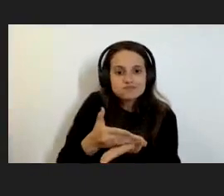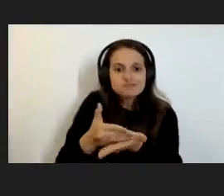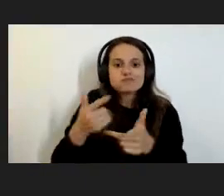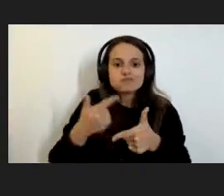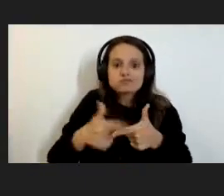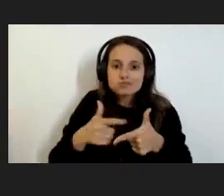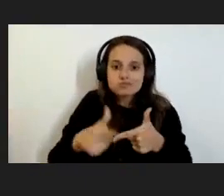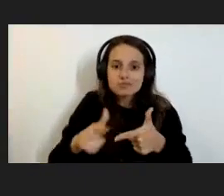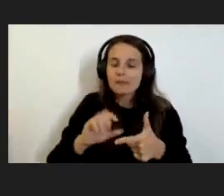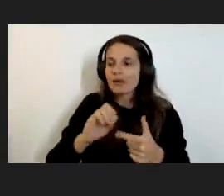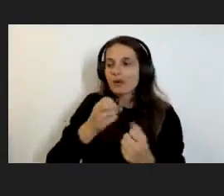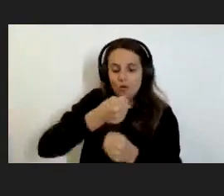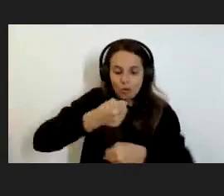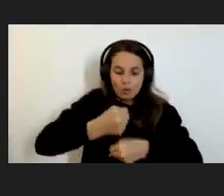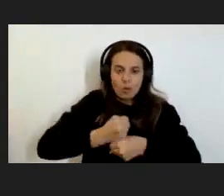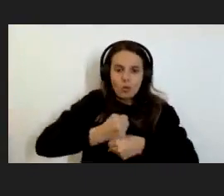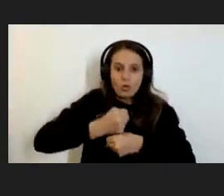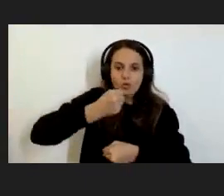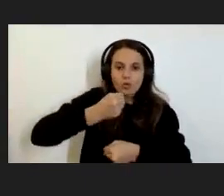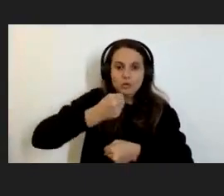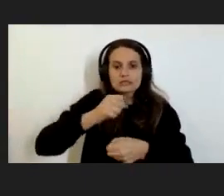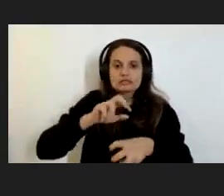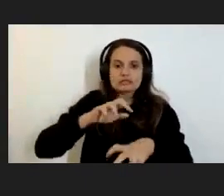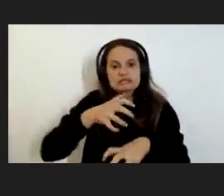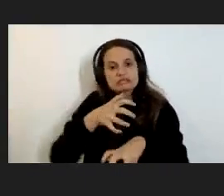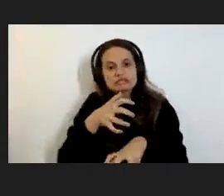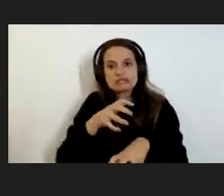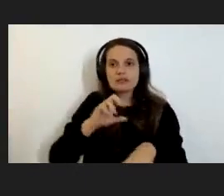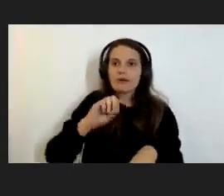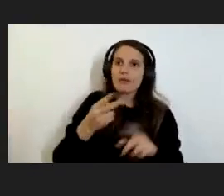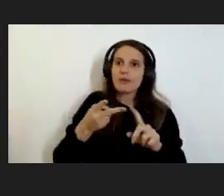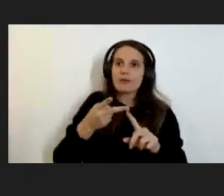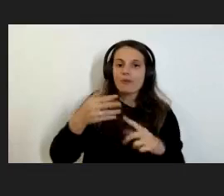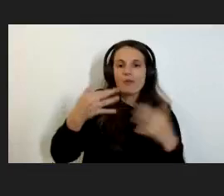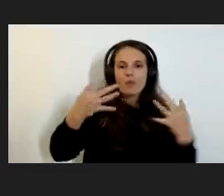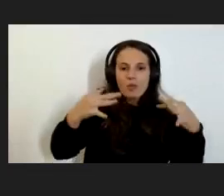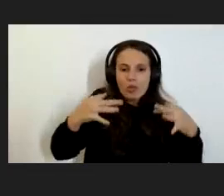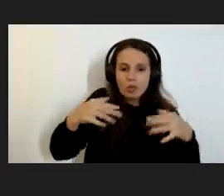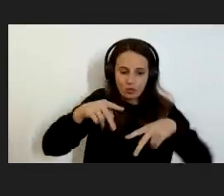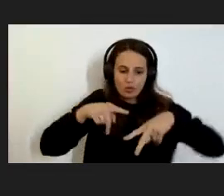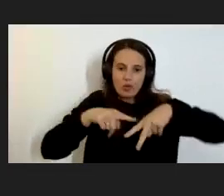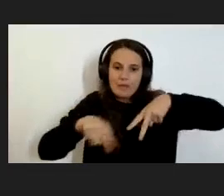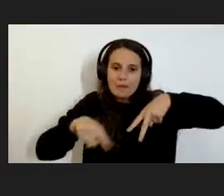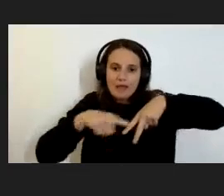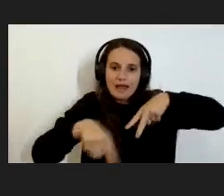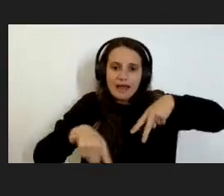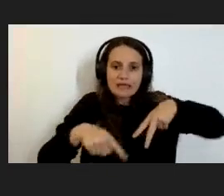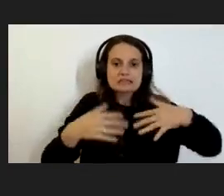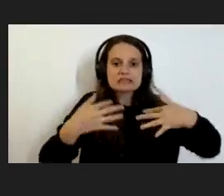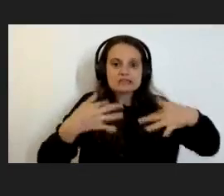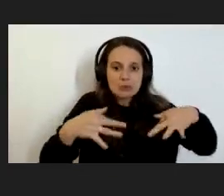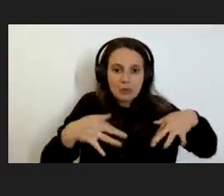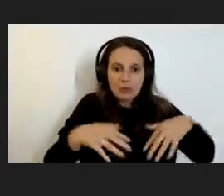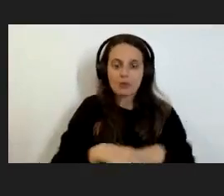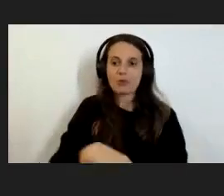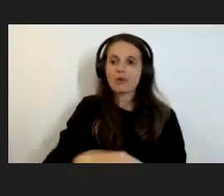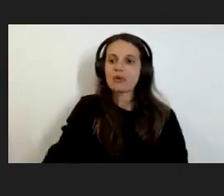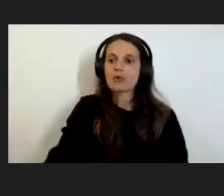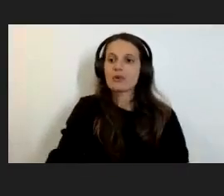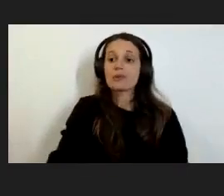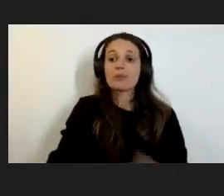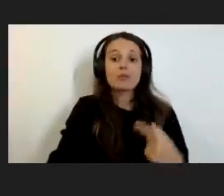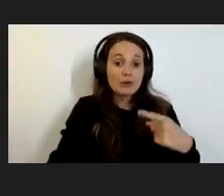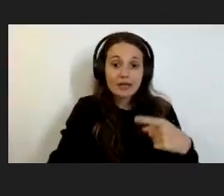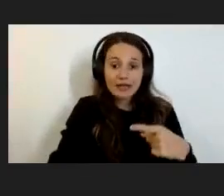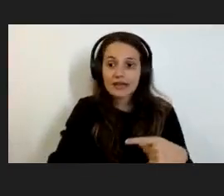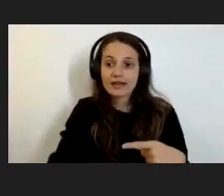travado, as famosas crises de minha perna tá dormente, porque justamente esse disco, que a gente